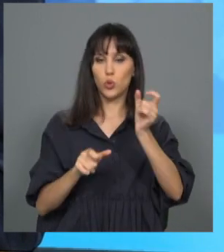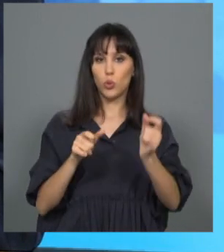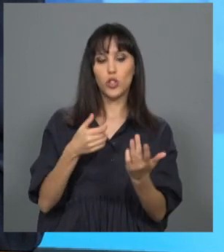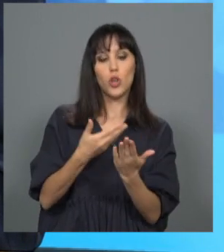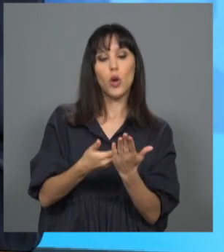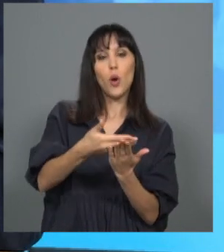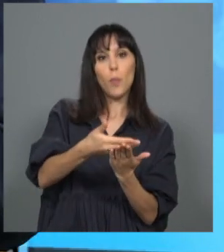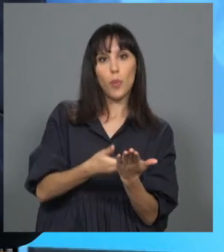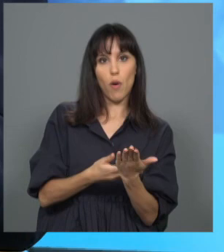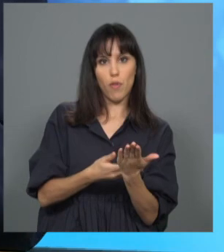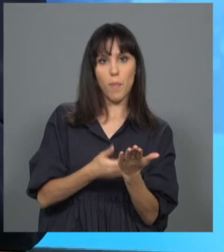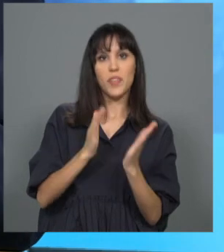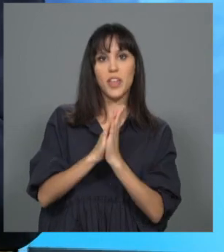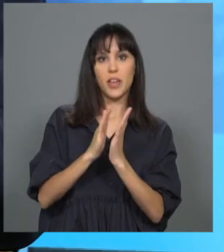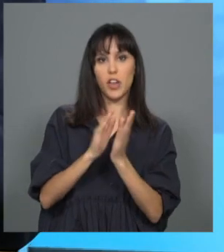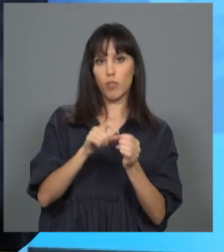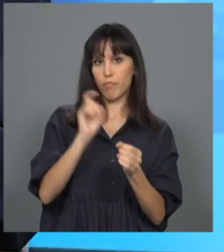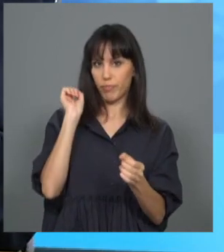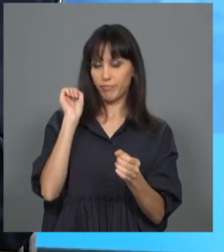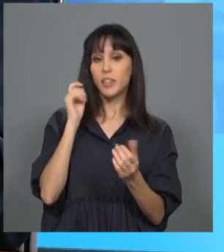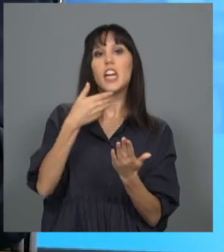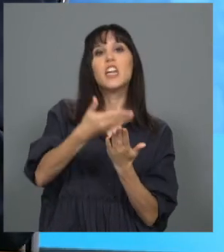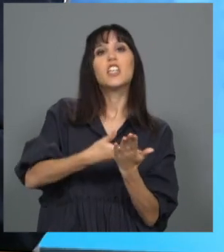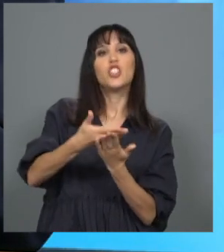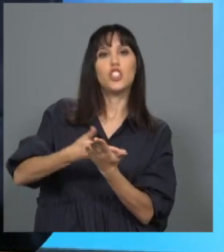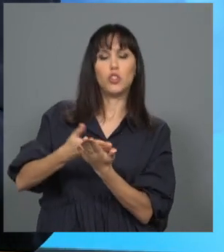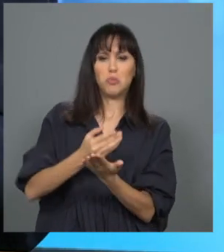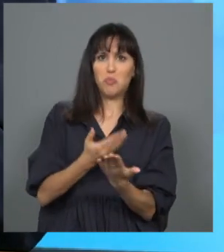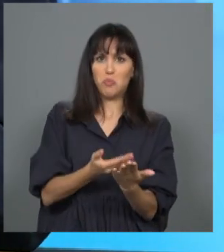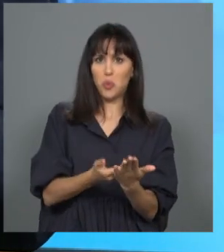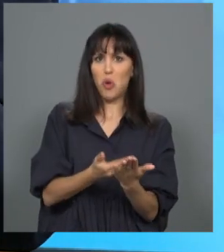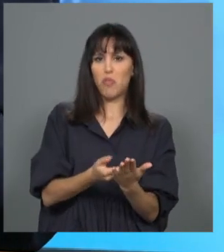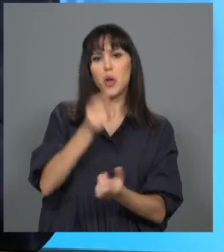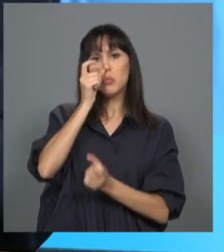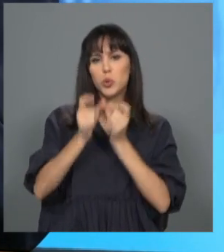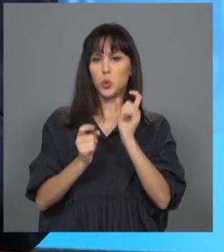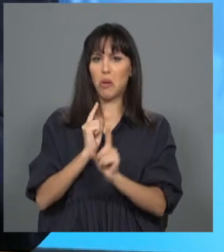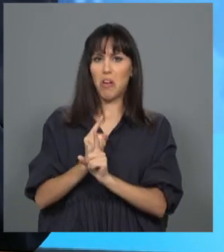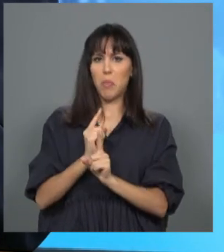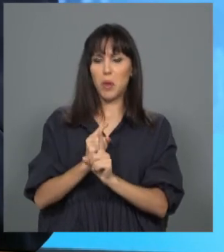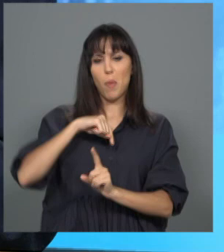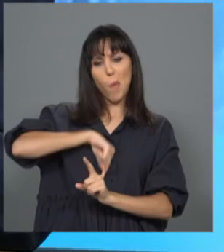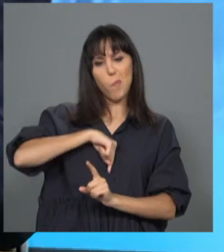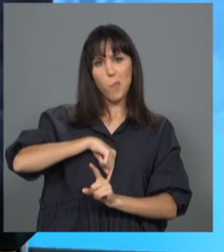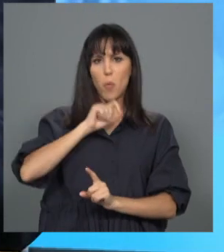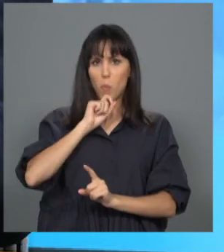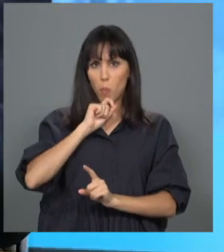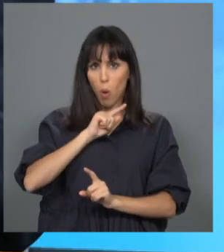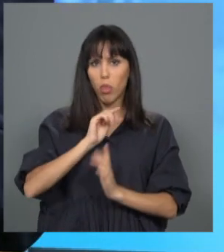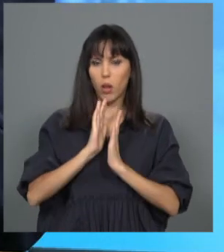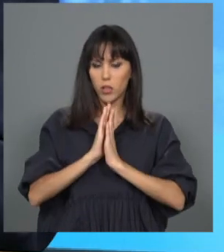registros da Igreja. Os registros, isso não quer dizer que as pessoas não sejam profundamente religiosas